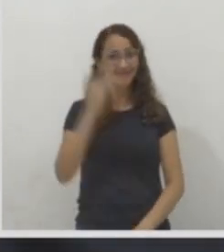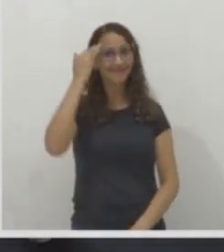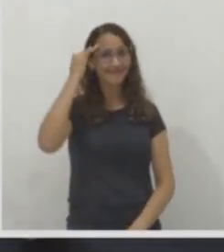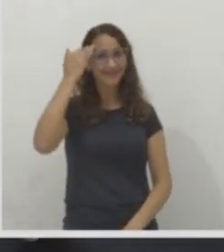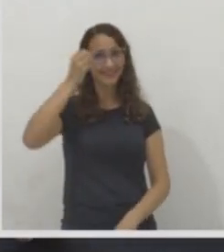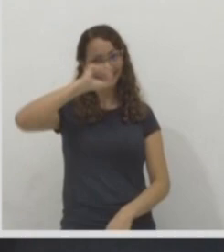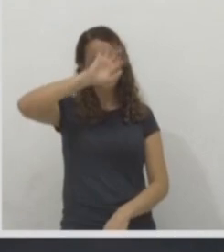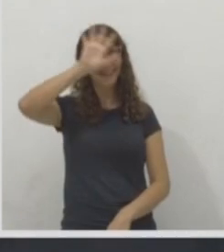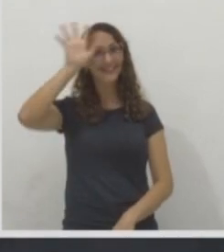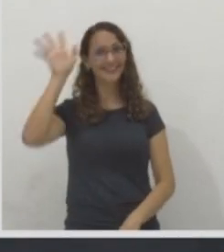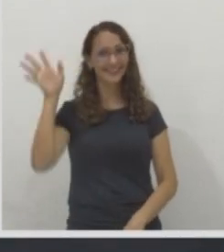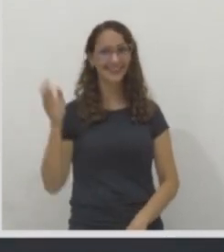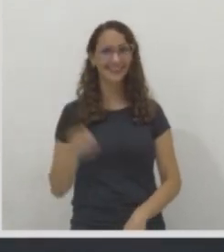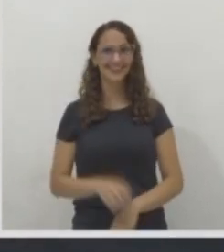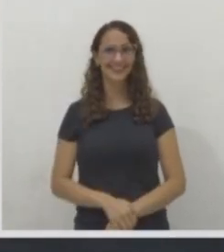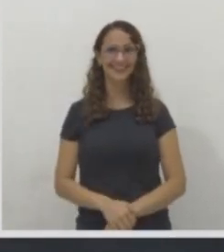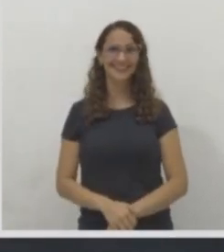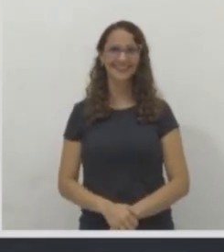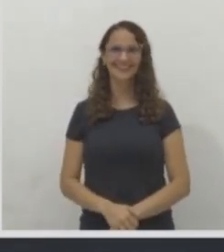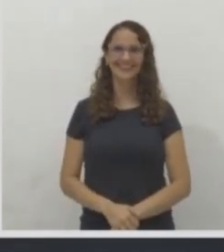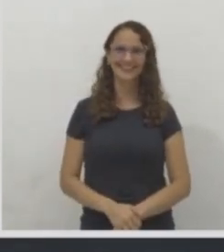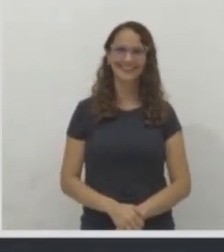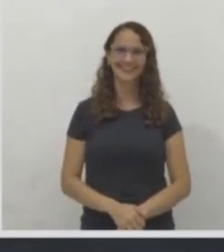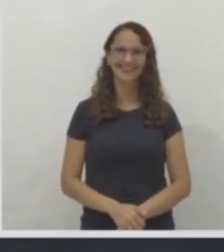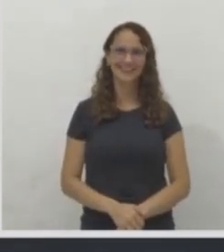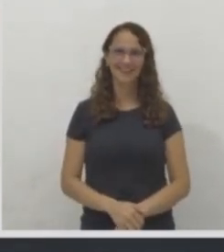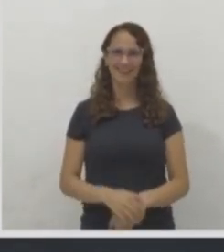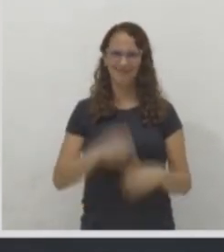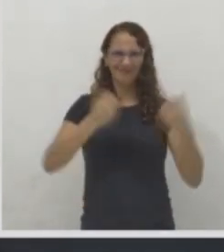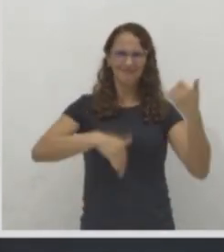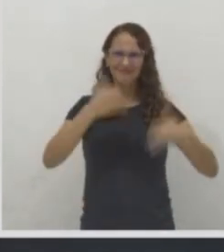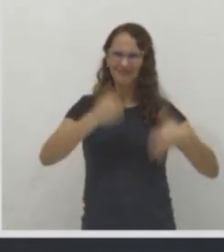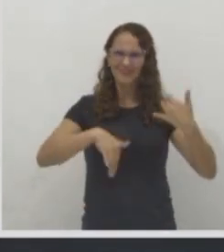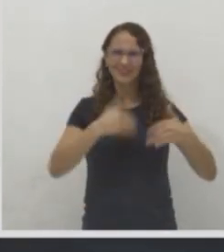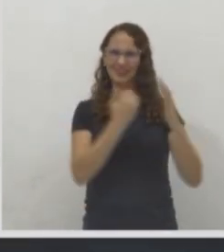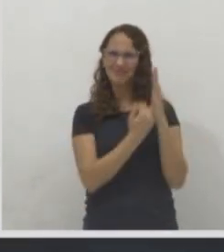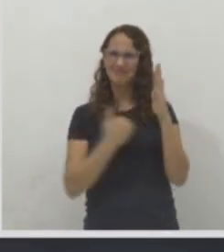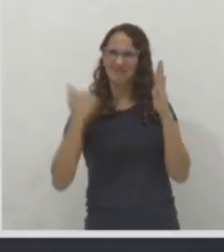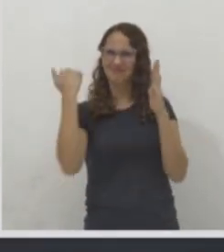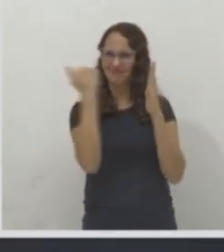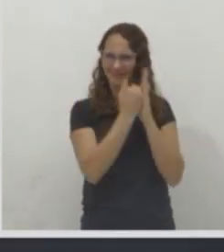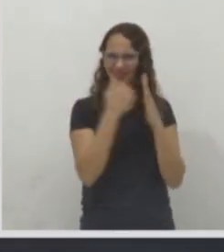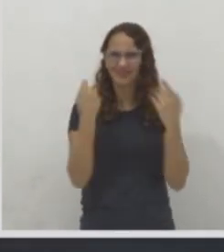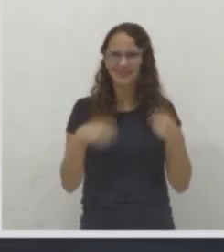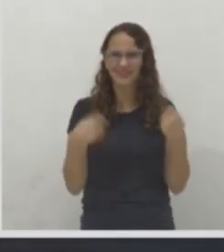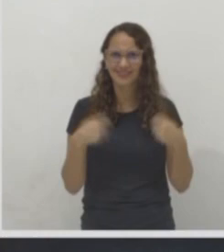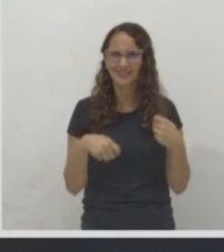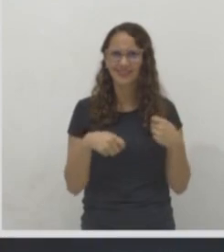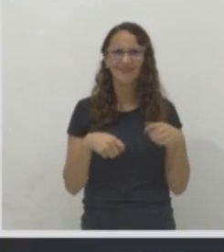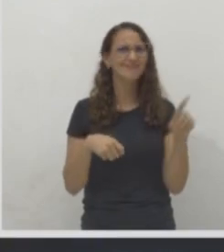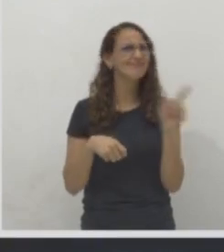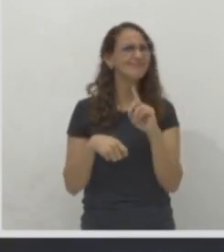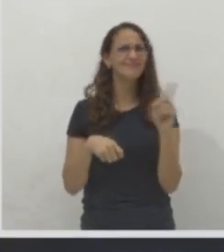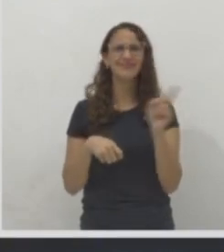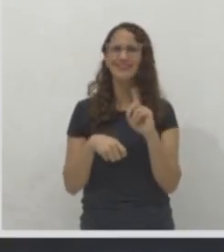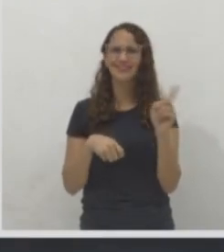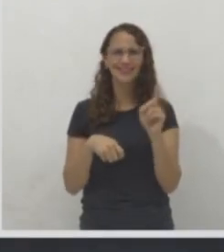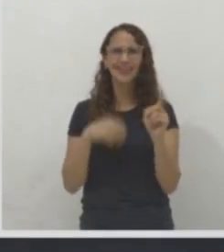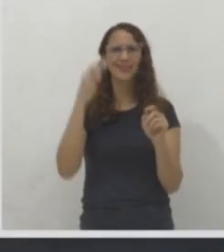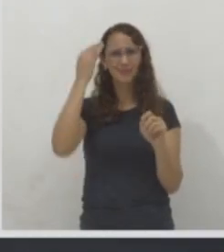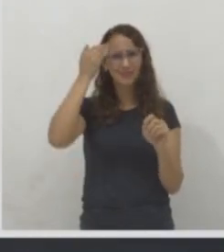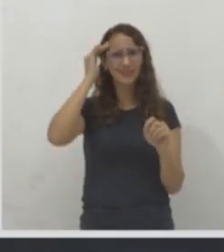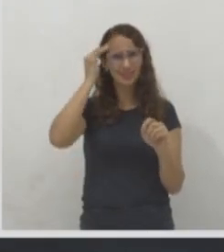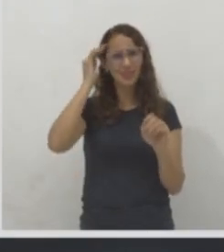que acontece? Não precisa de nenhum complemento, tá ali, certo? Só que uma coisa que é muito importante,